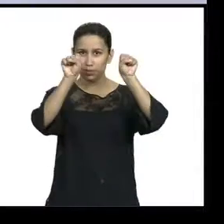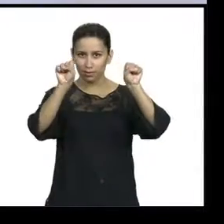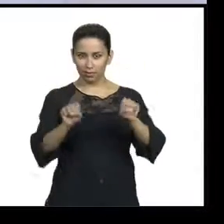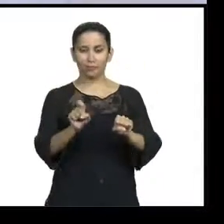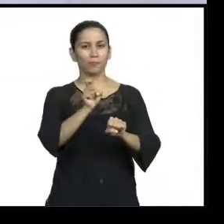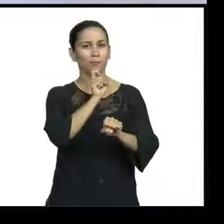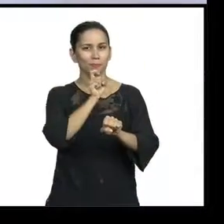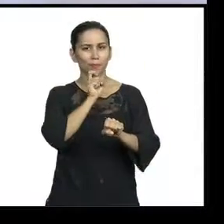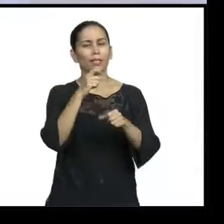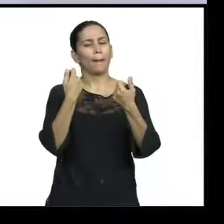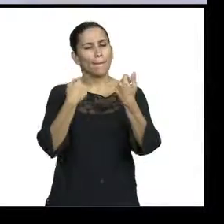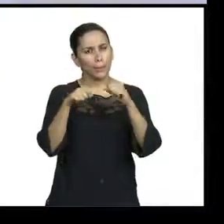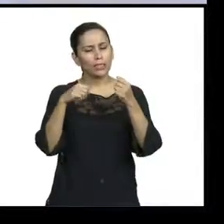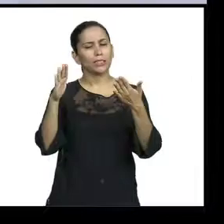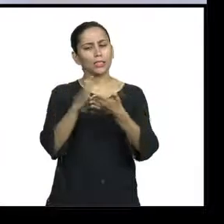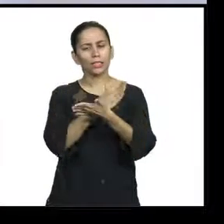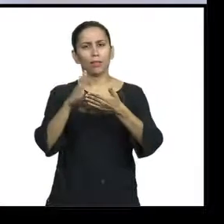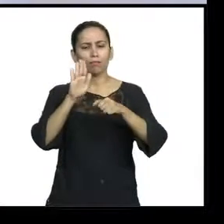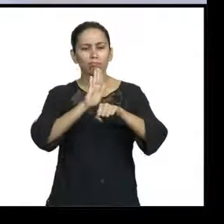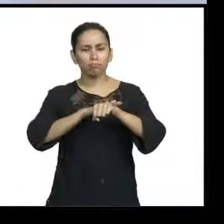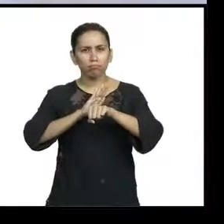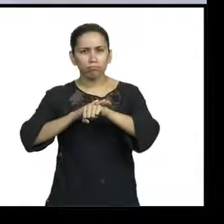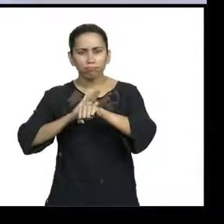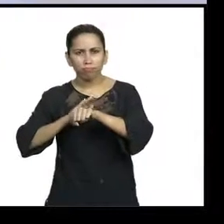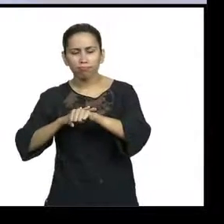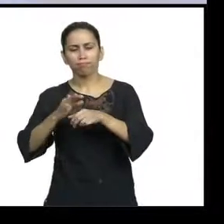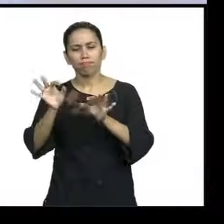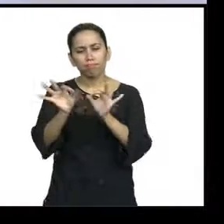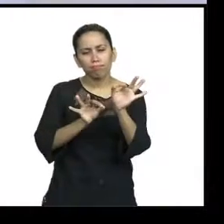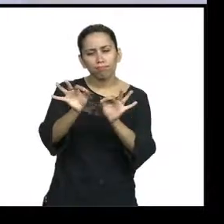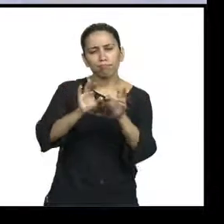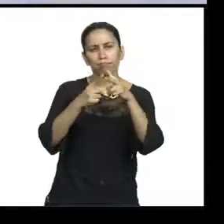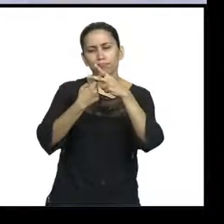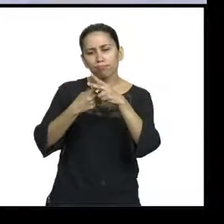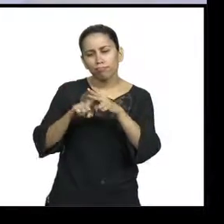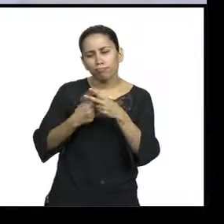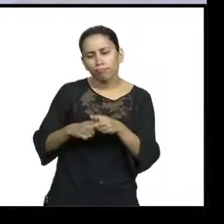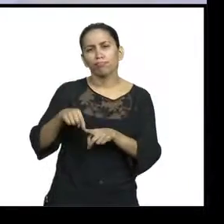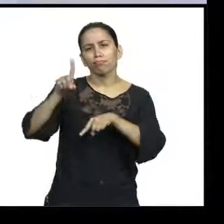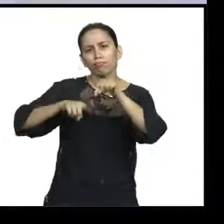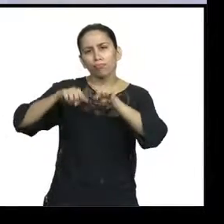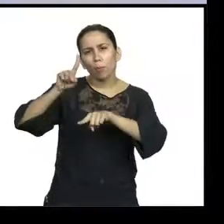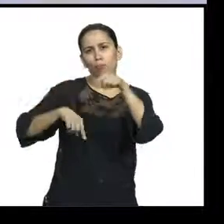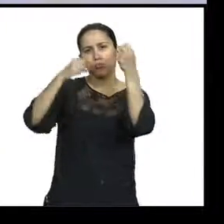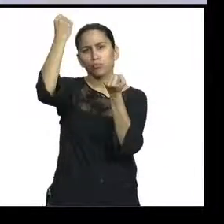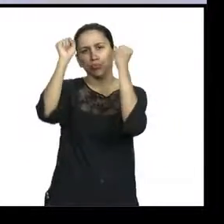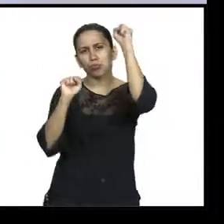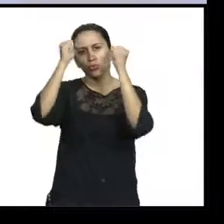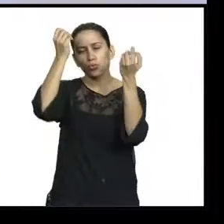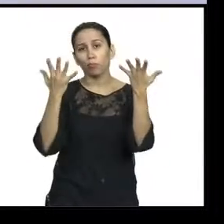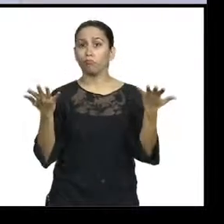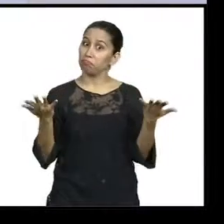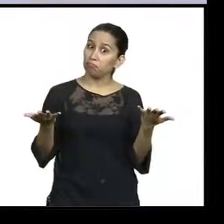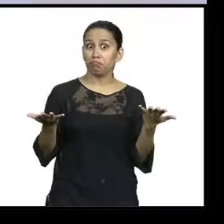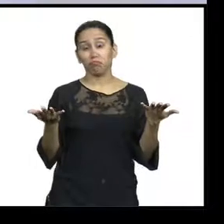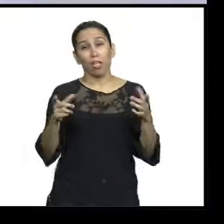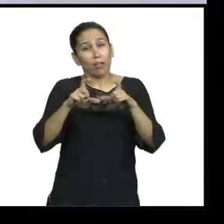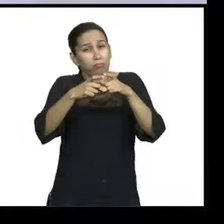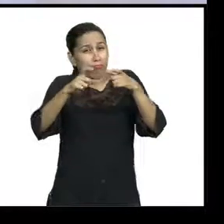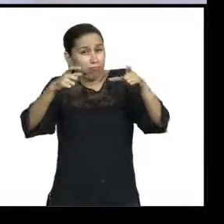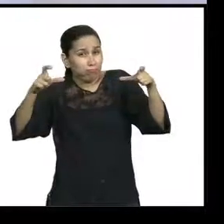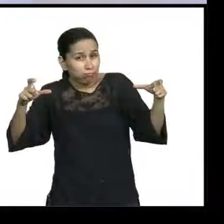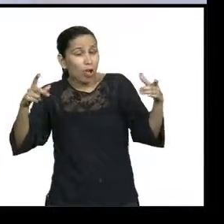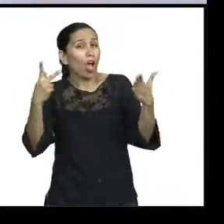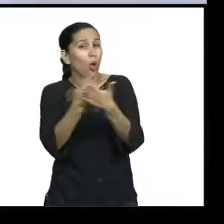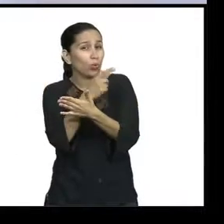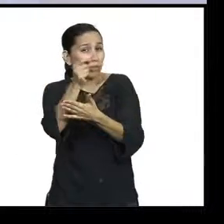sistemas de refrigeração são necessários em algumas etapas do processamento de produtos na indústria de proteína animal. E muitas vezes, a redução